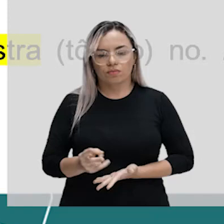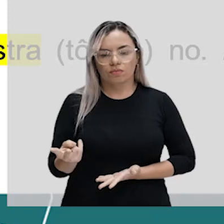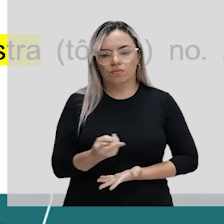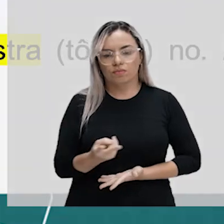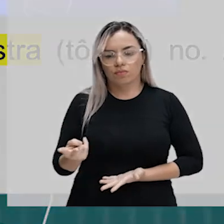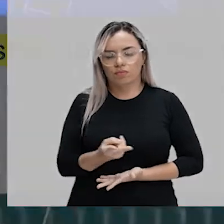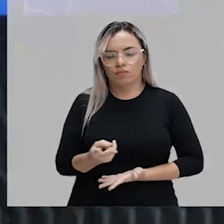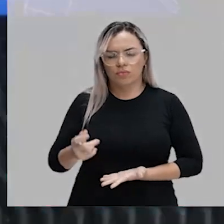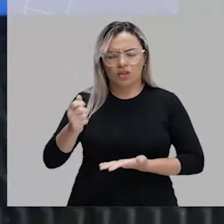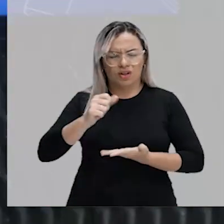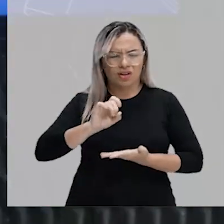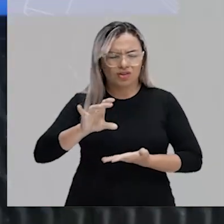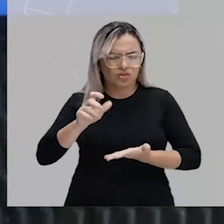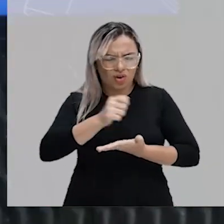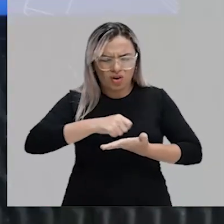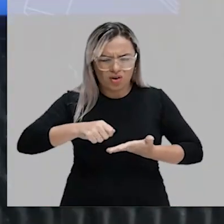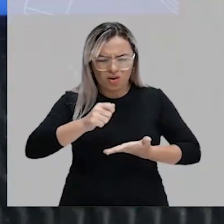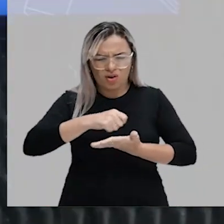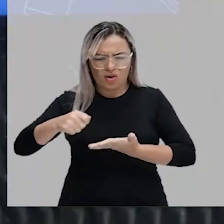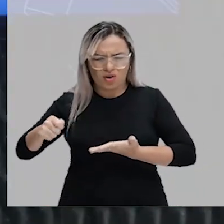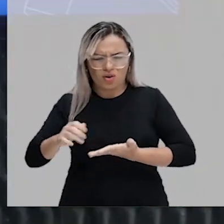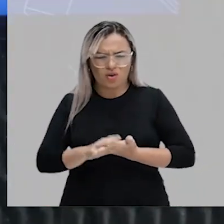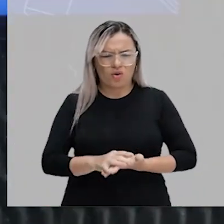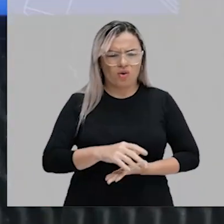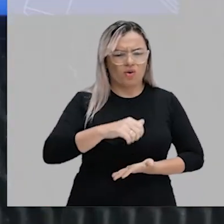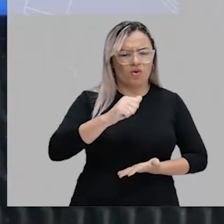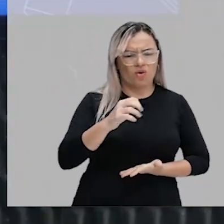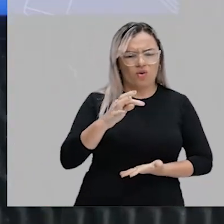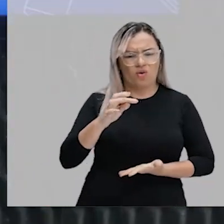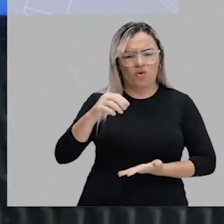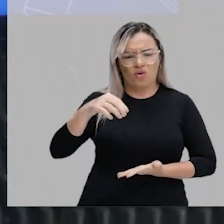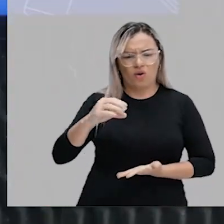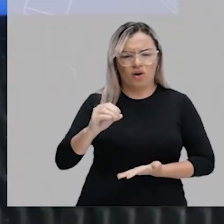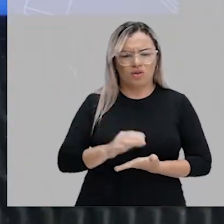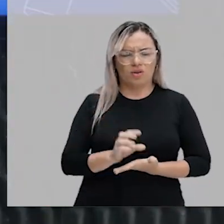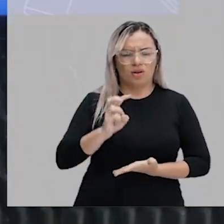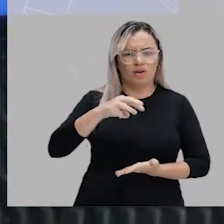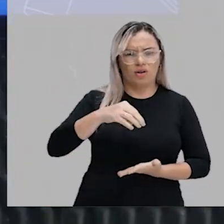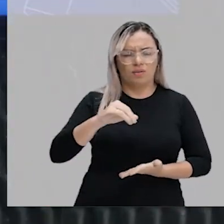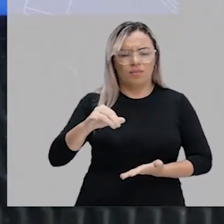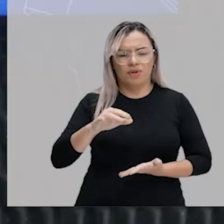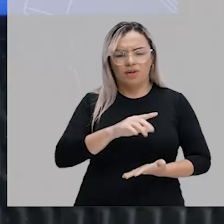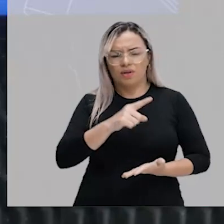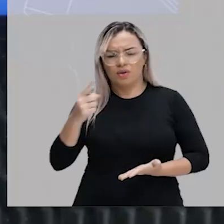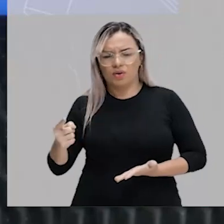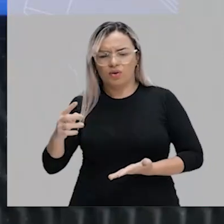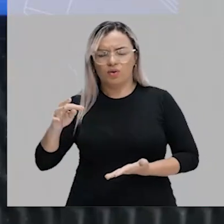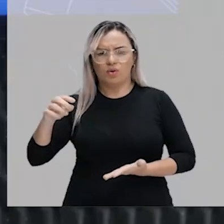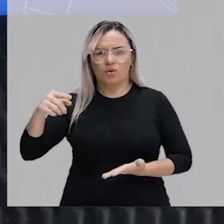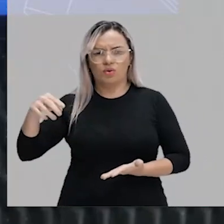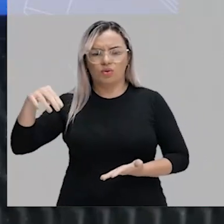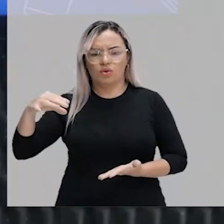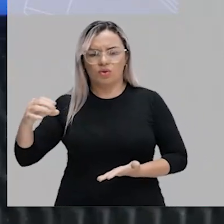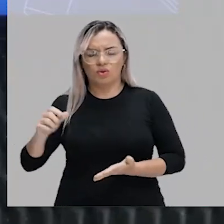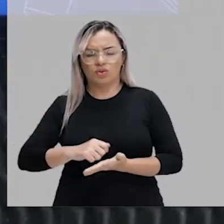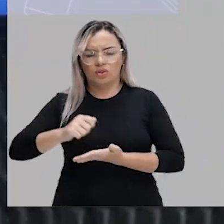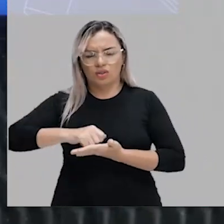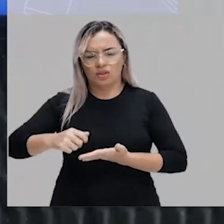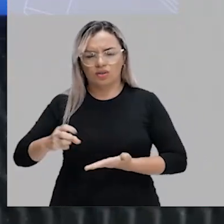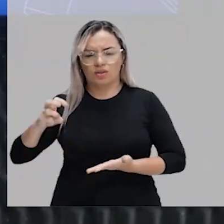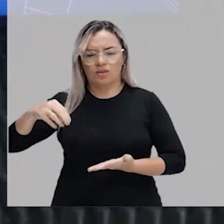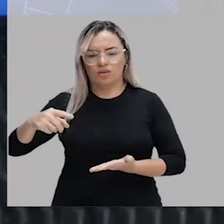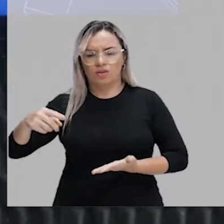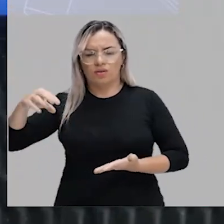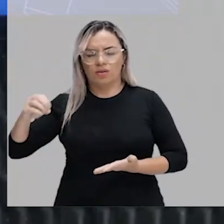É só a forma que eu escrevo? O átono é mi e o tônico é mio? Não. Lembra que eu falei para vocês no slide passado